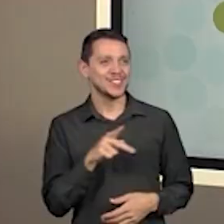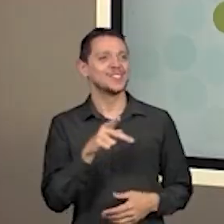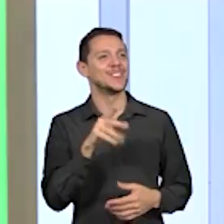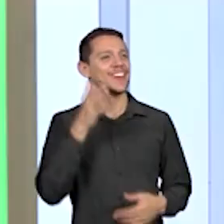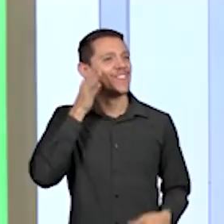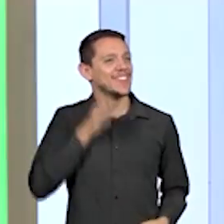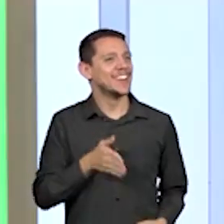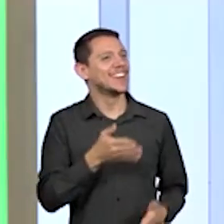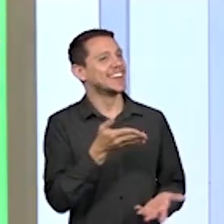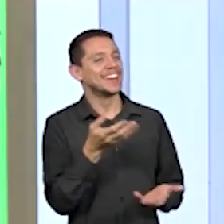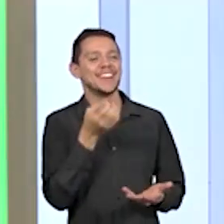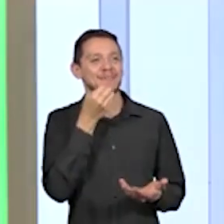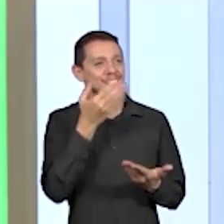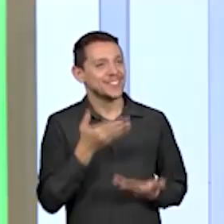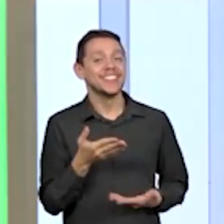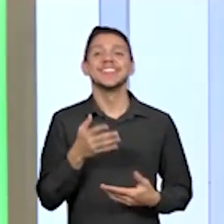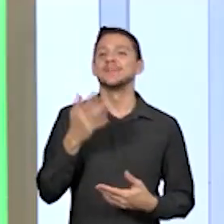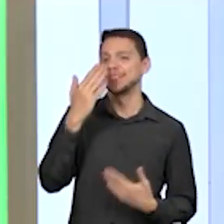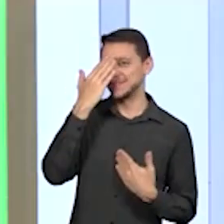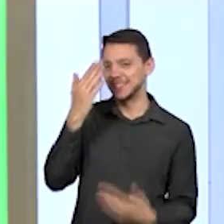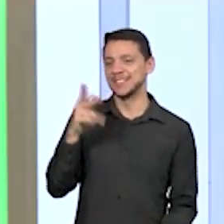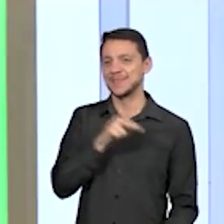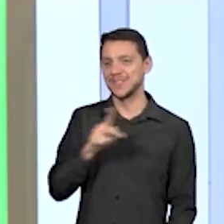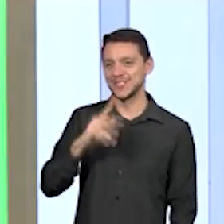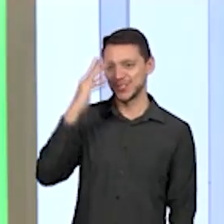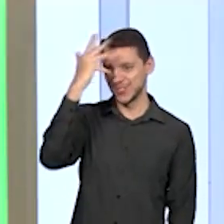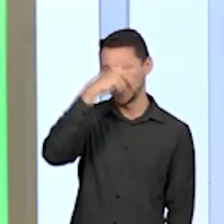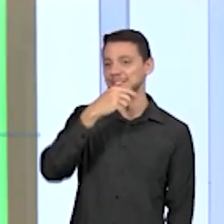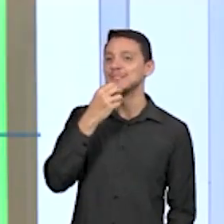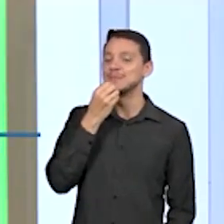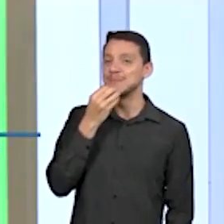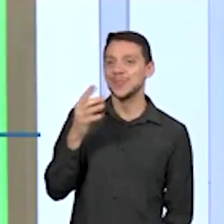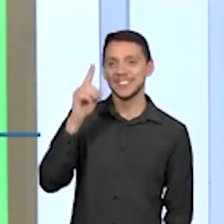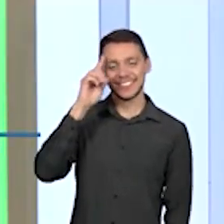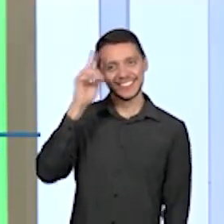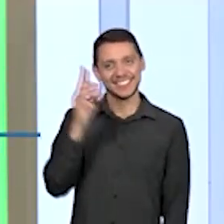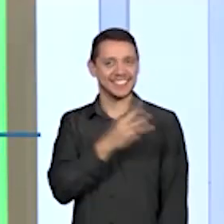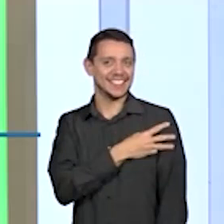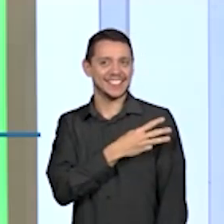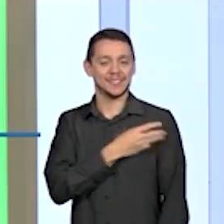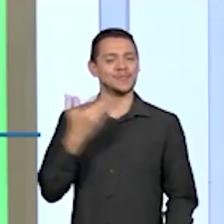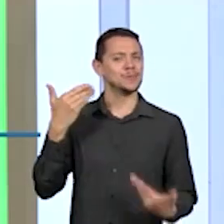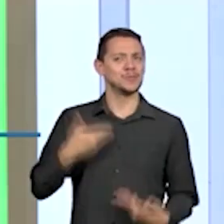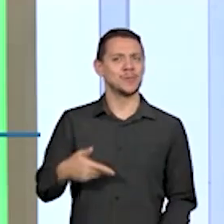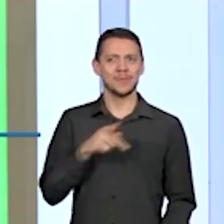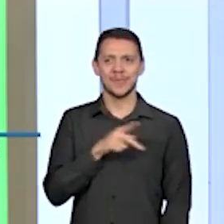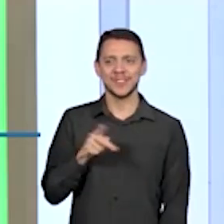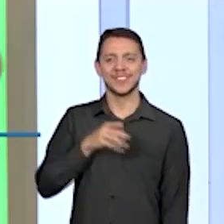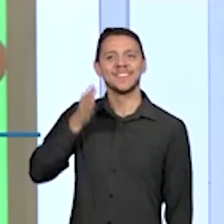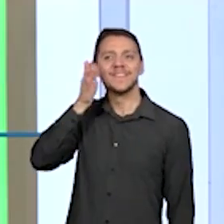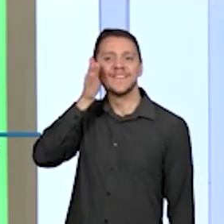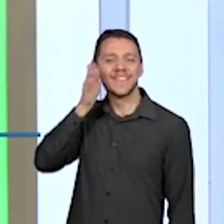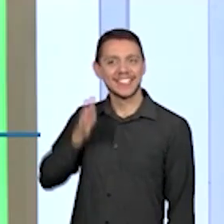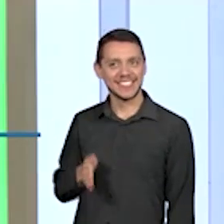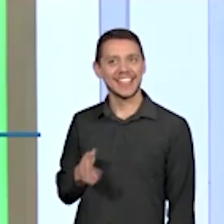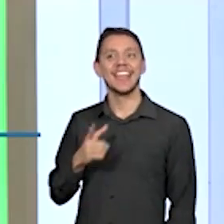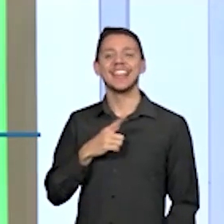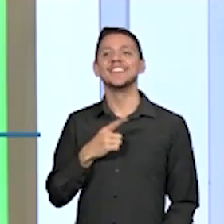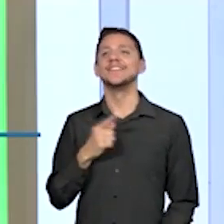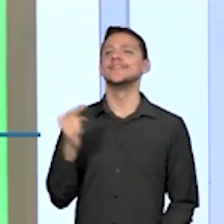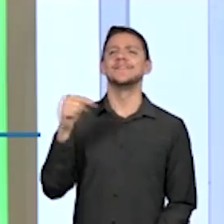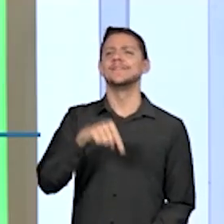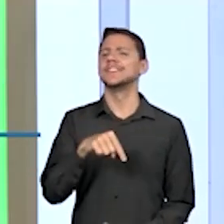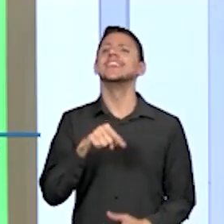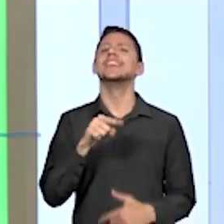Muito obrigada, professor Joelson. Bom dia, terceiro ano. Eu sou a professora Franciele e hoje eu vim acompanhar essa aula de